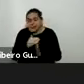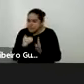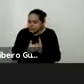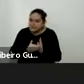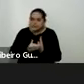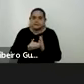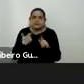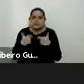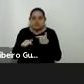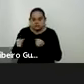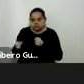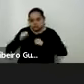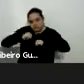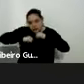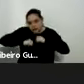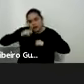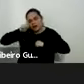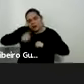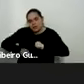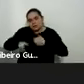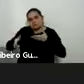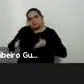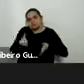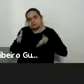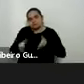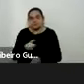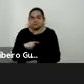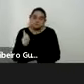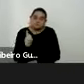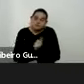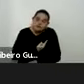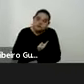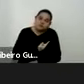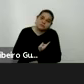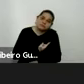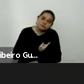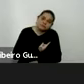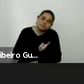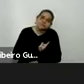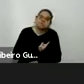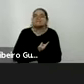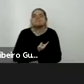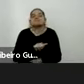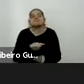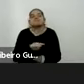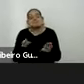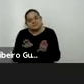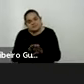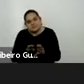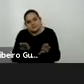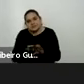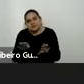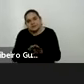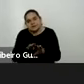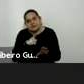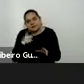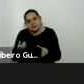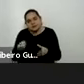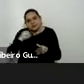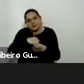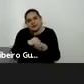industrial. Todas as atividades da nossa categoria são atividades industriais. Então, ele já estava incluído como uma atividade essencial. Mas